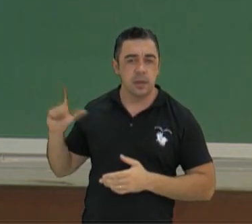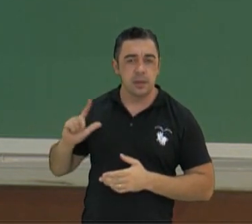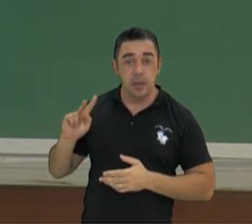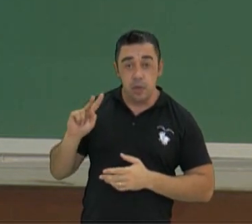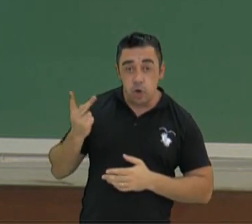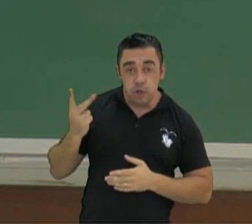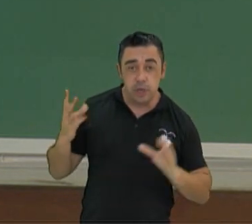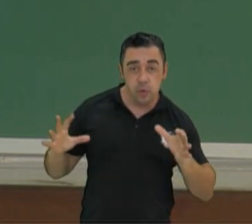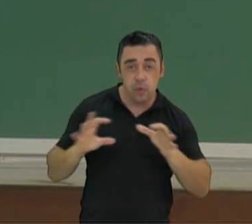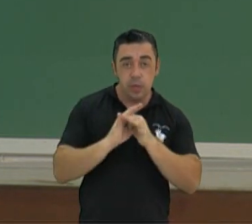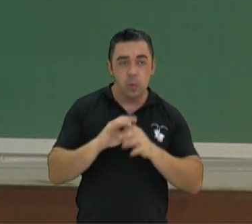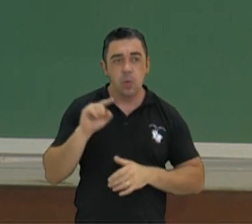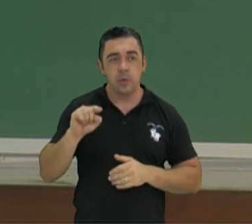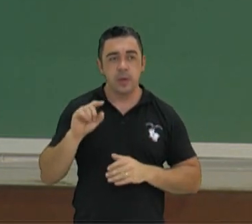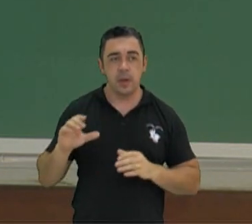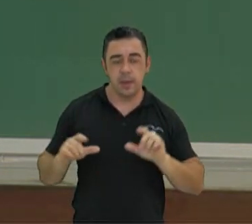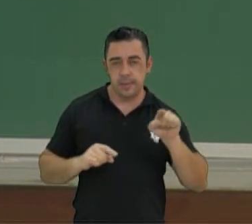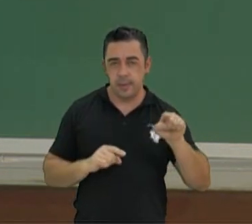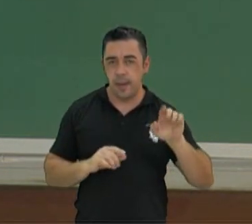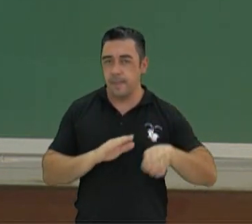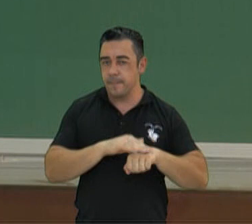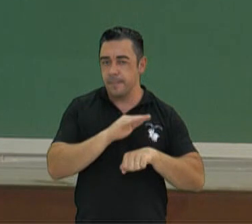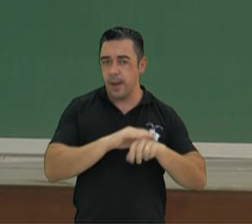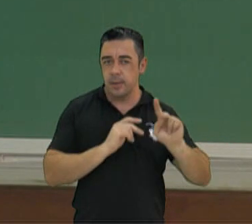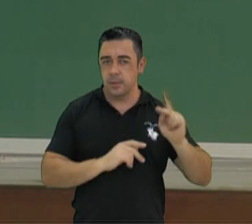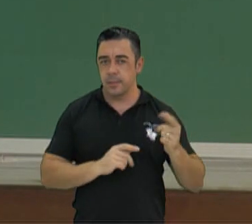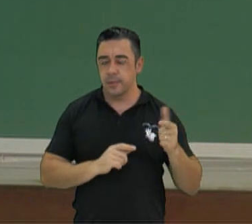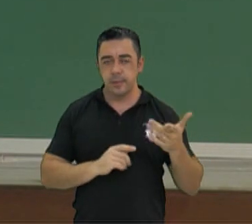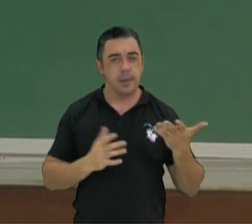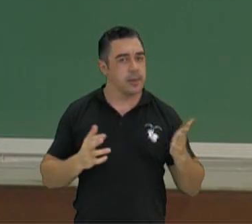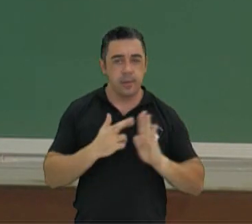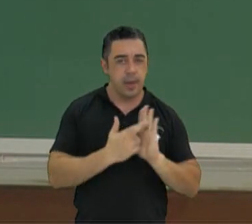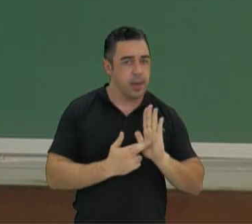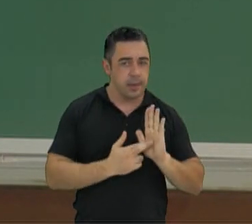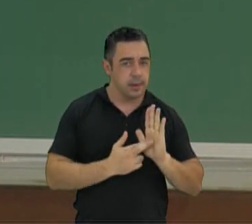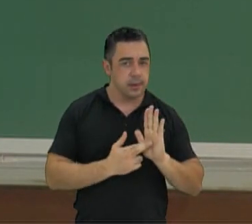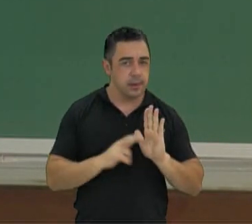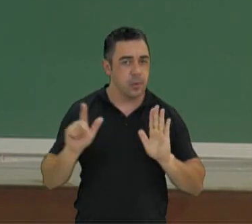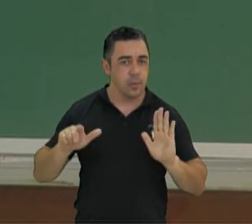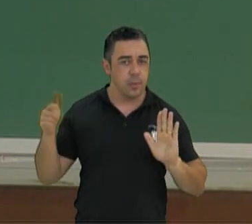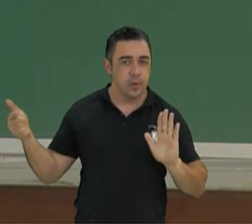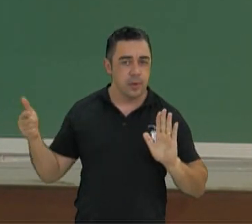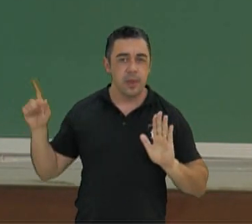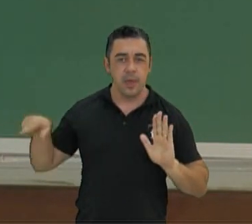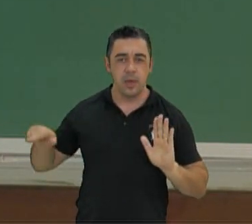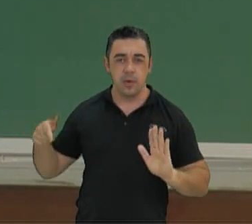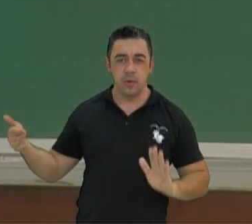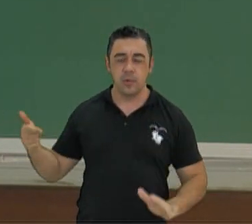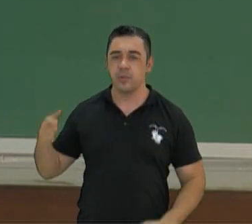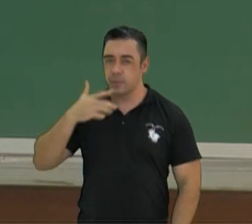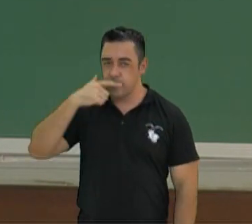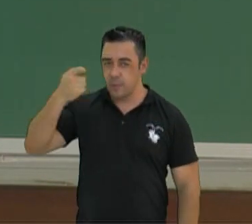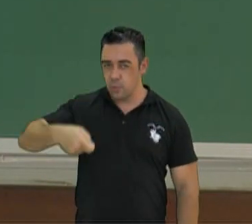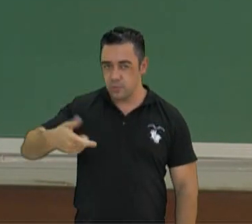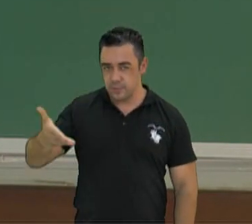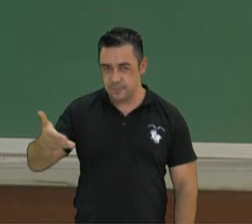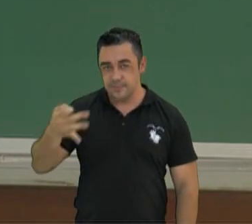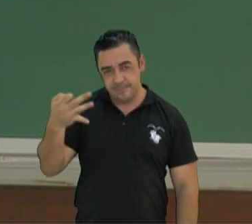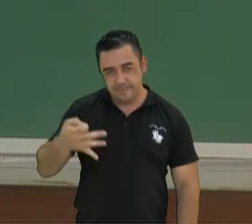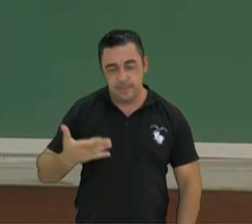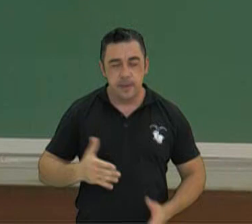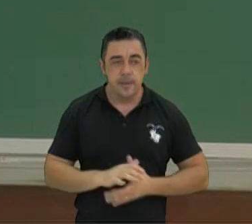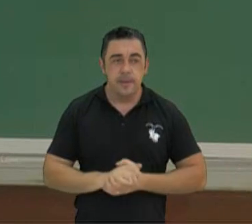se ligou ao carbono mais hidrogenado. Seguiu qual regra mesmo? Regra de Markov-Vinnikov,